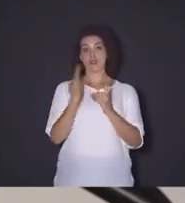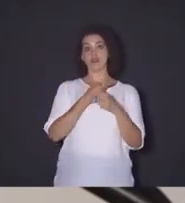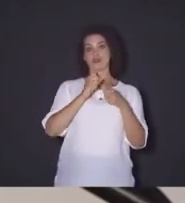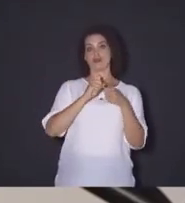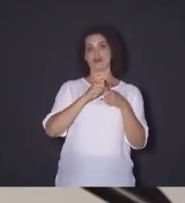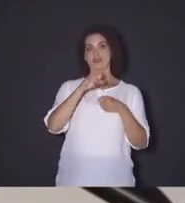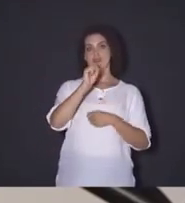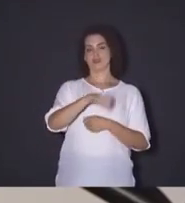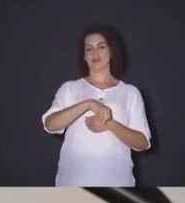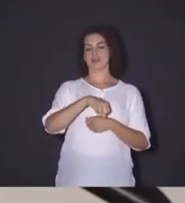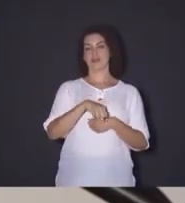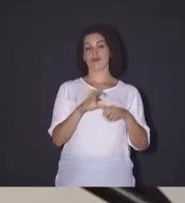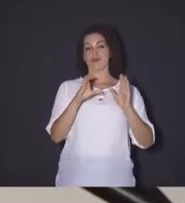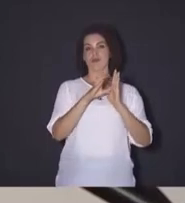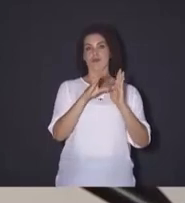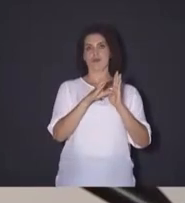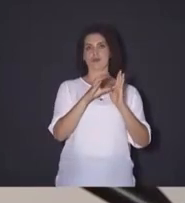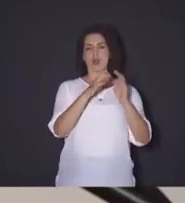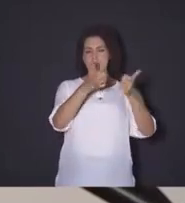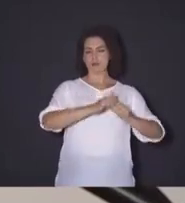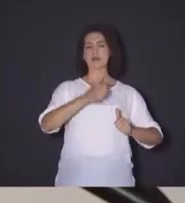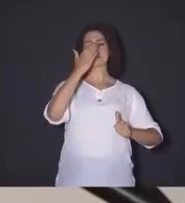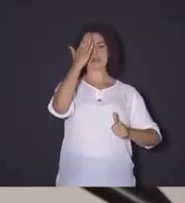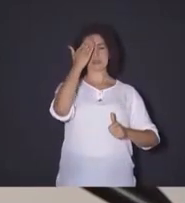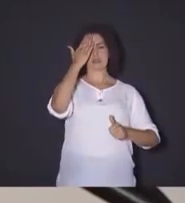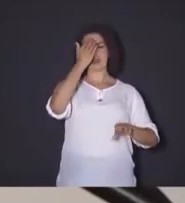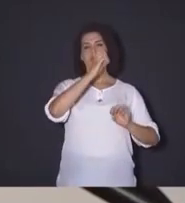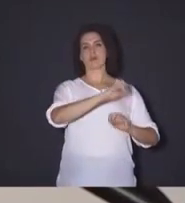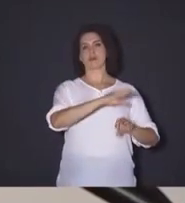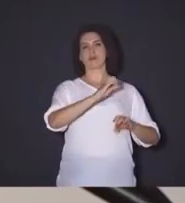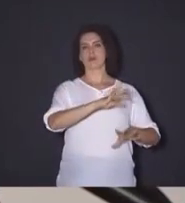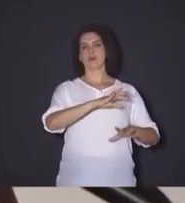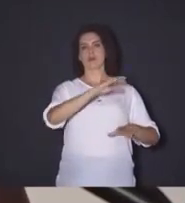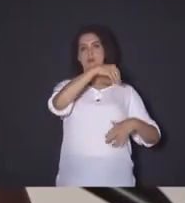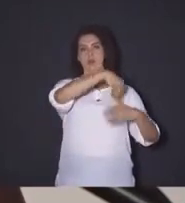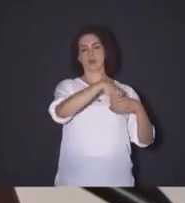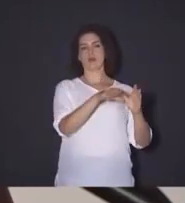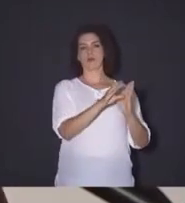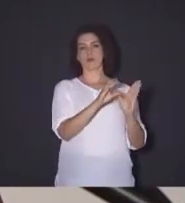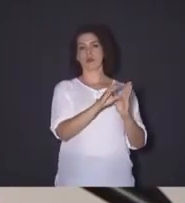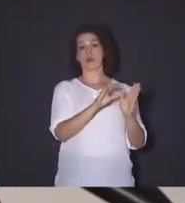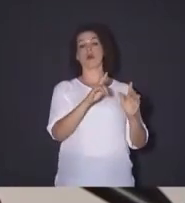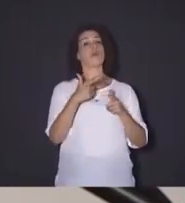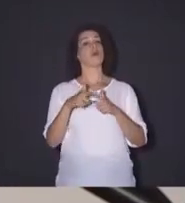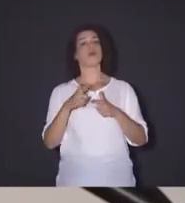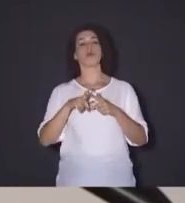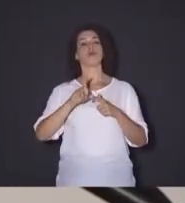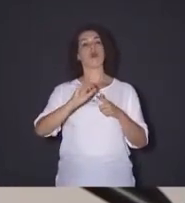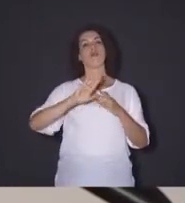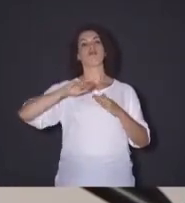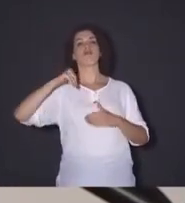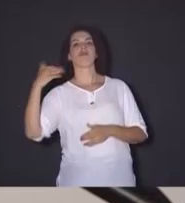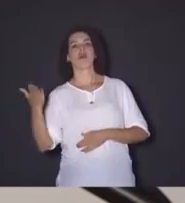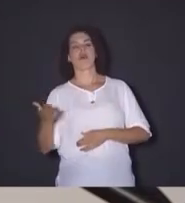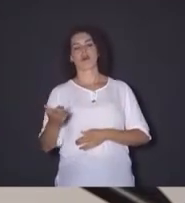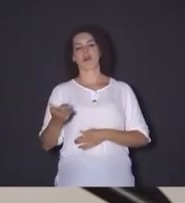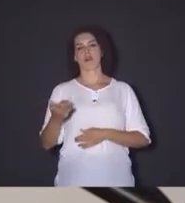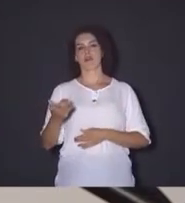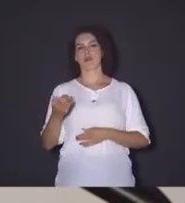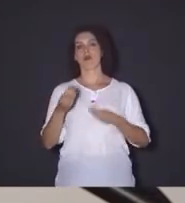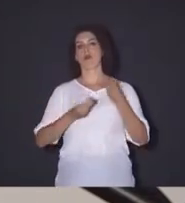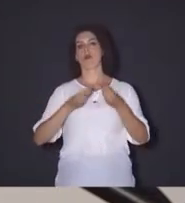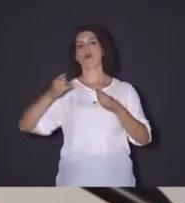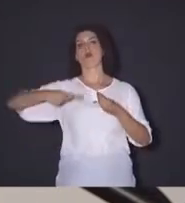comunidade terreiro sabe educar a nossa comunidade o problema está no portão para fora como eles não